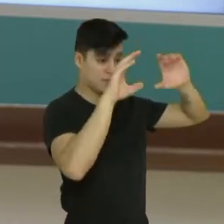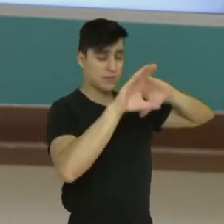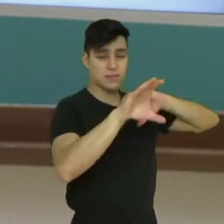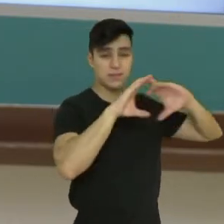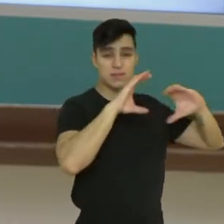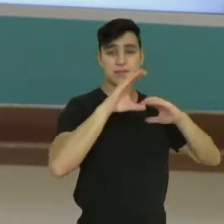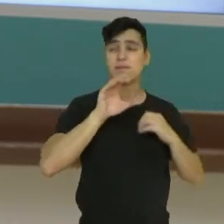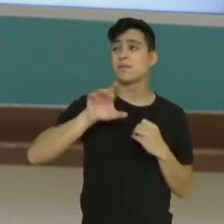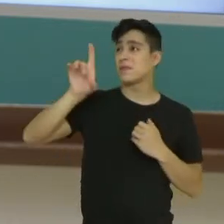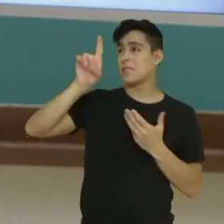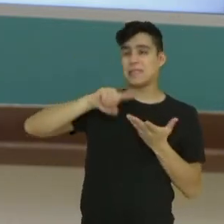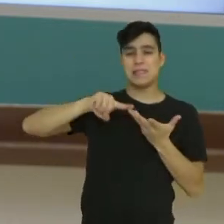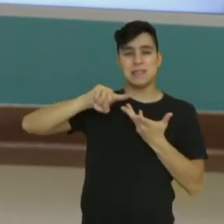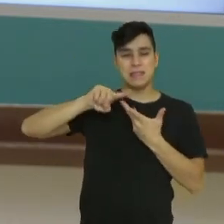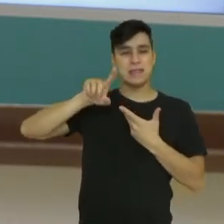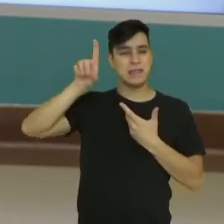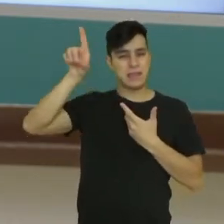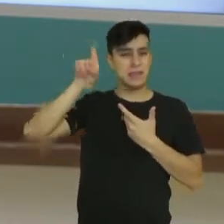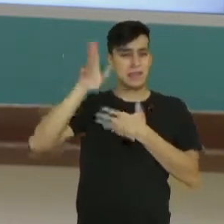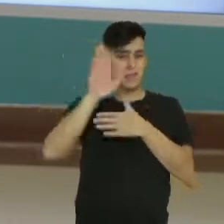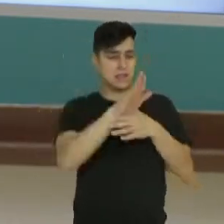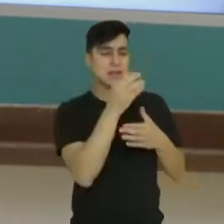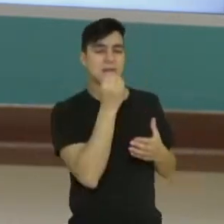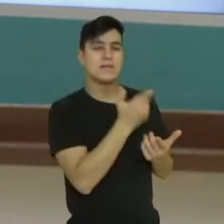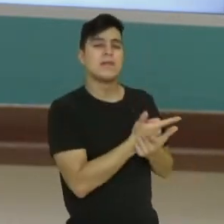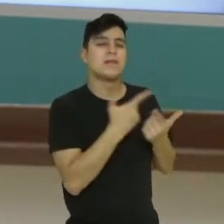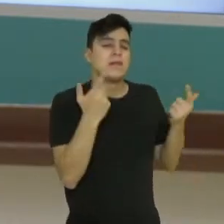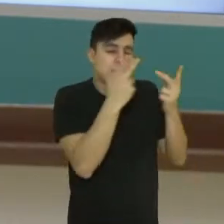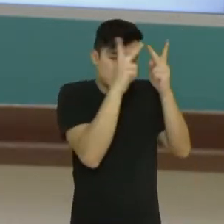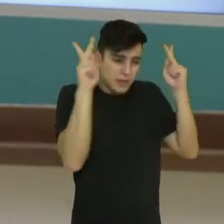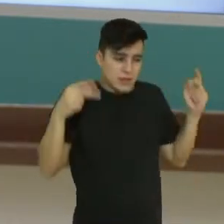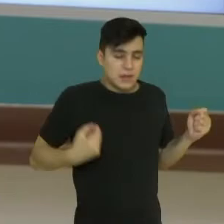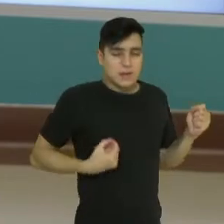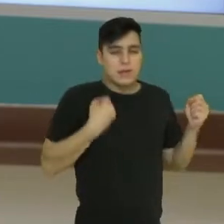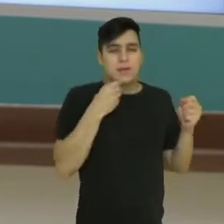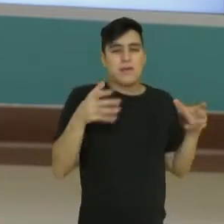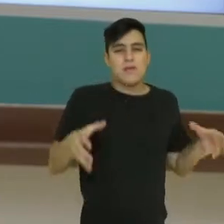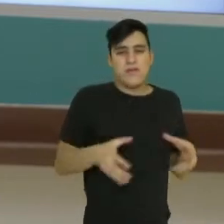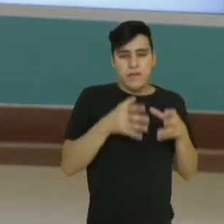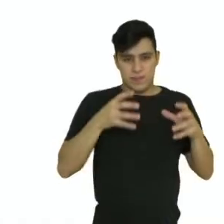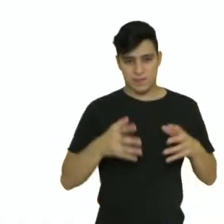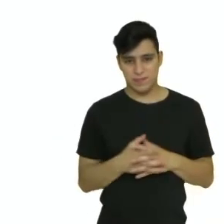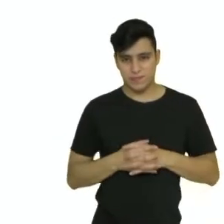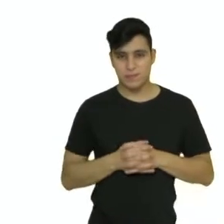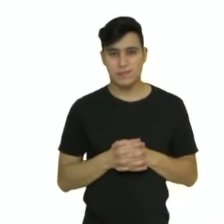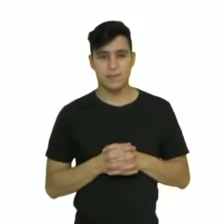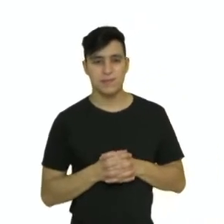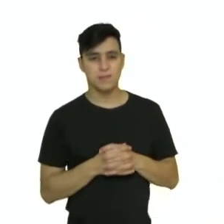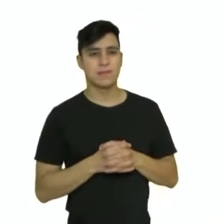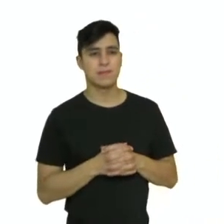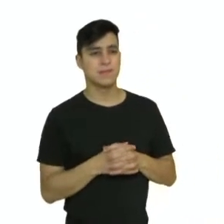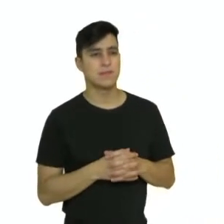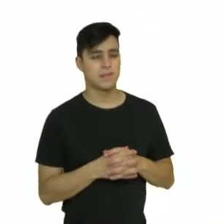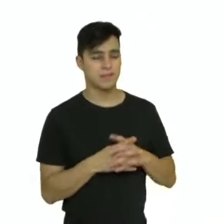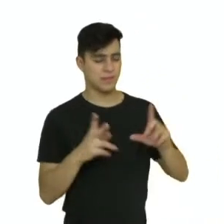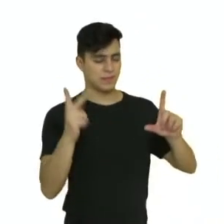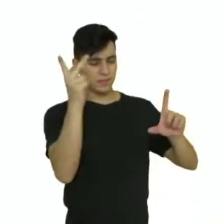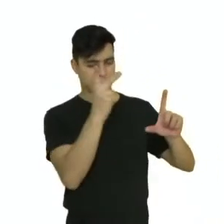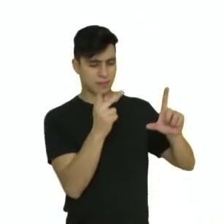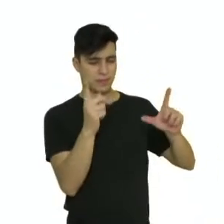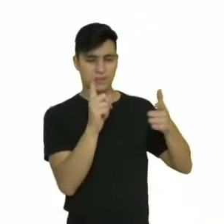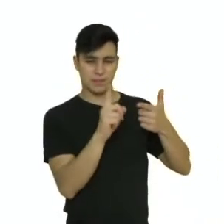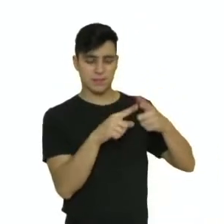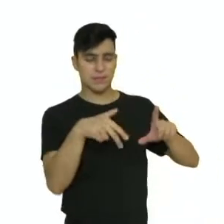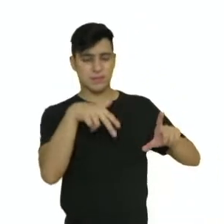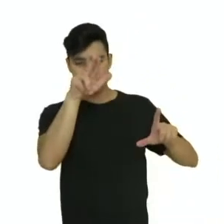esses deuses para que eles tivessem essa boa sorte dentro da vivência deles. E nós temos o desenho e a pintura passaram a incorporar as